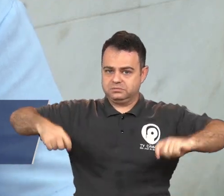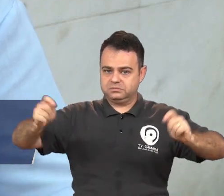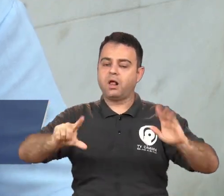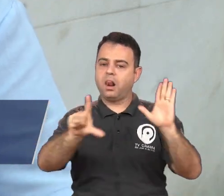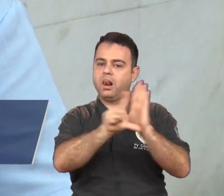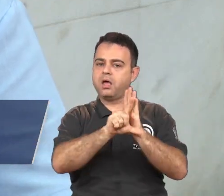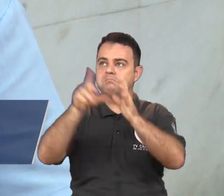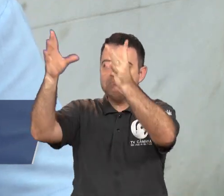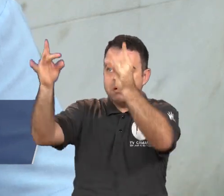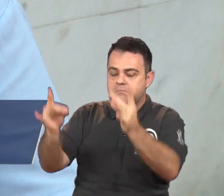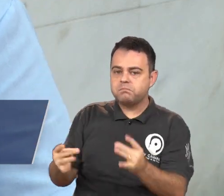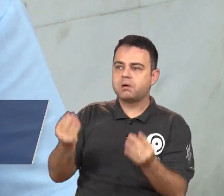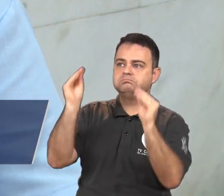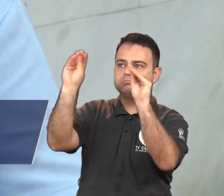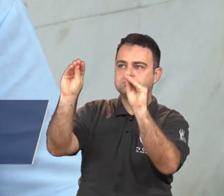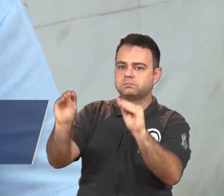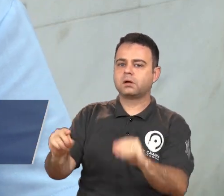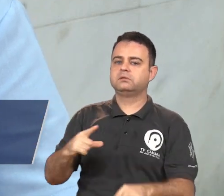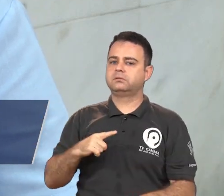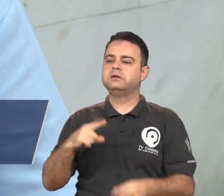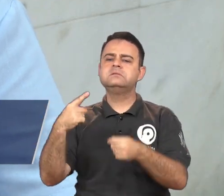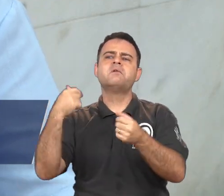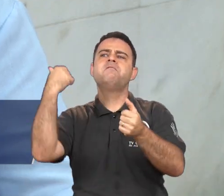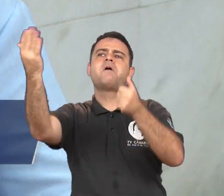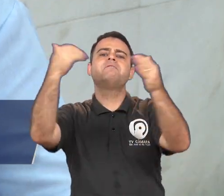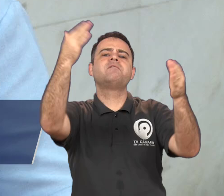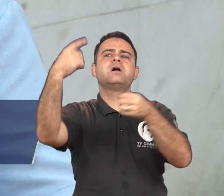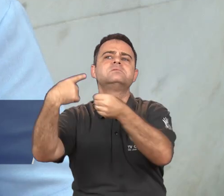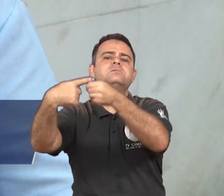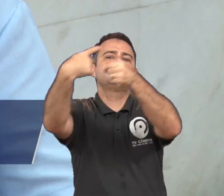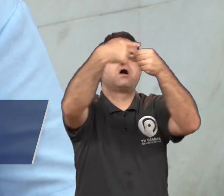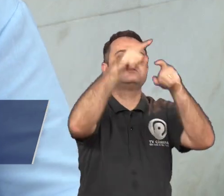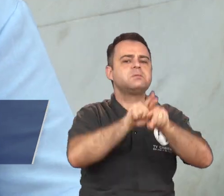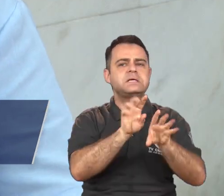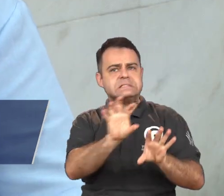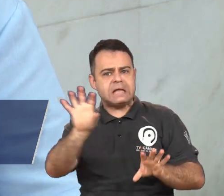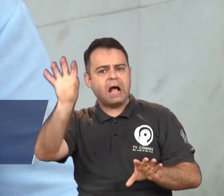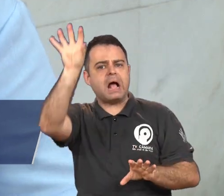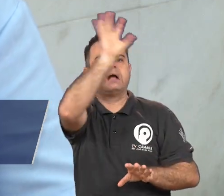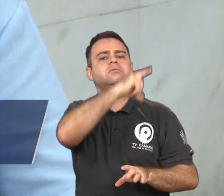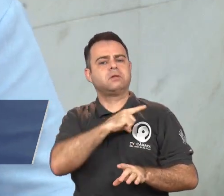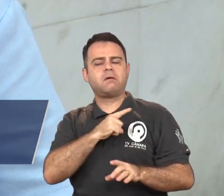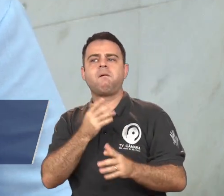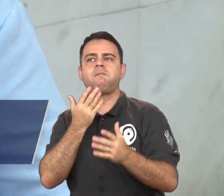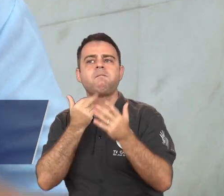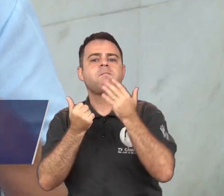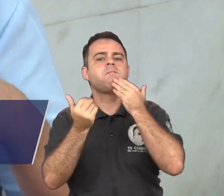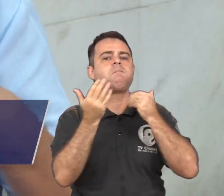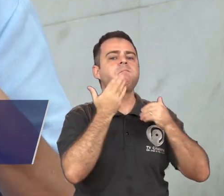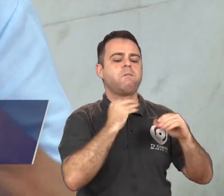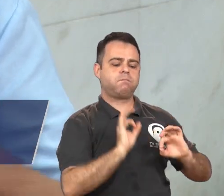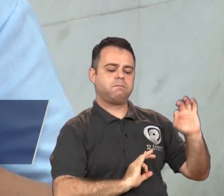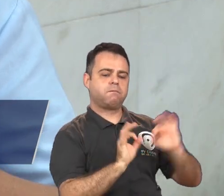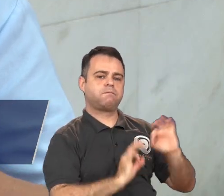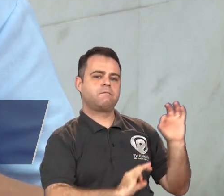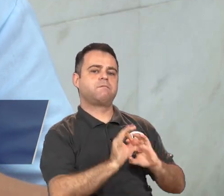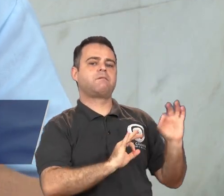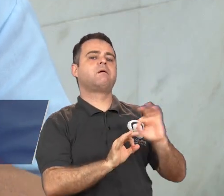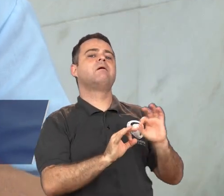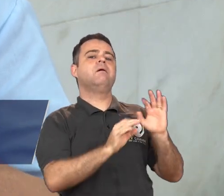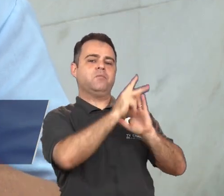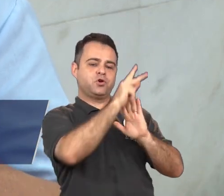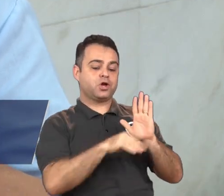lei que a gente também trouxe de outras cidades, de outro estado. E, para nossa surpresa, quando foi